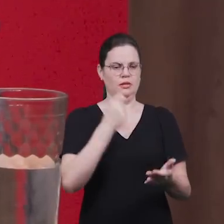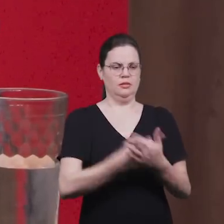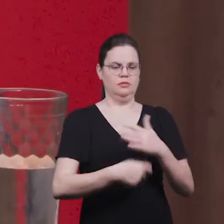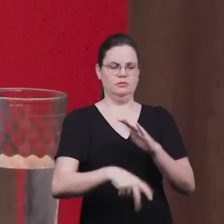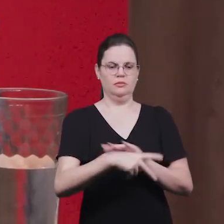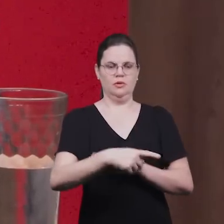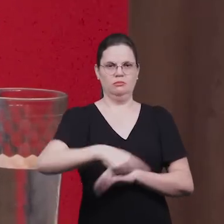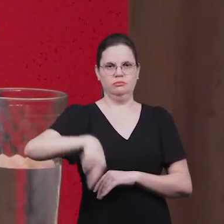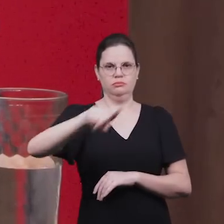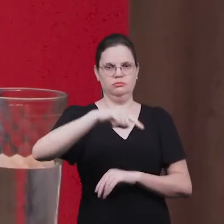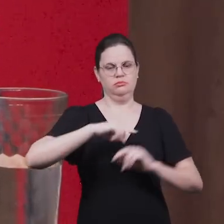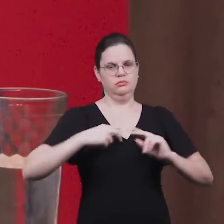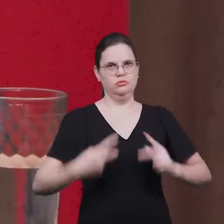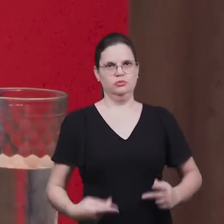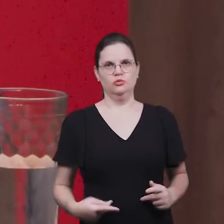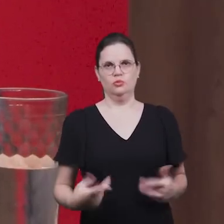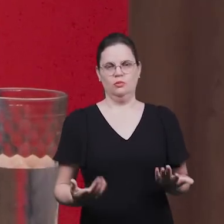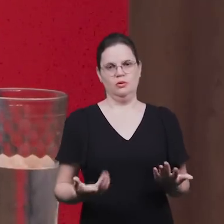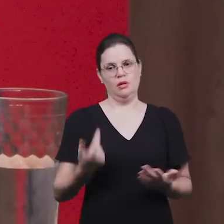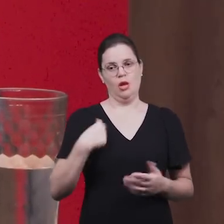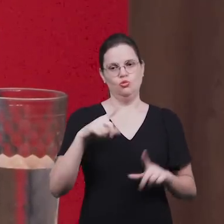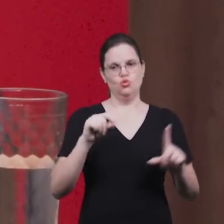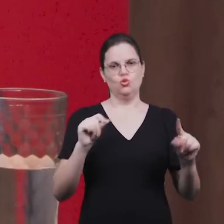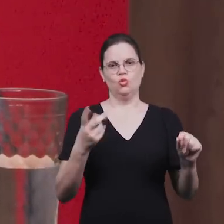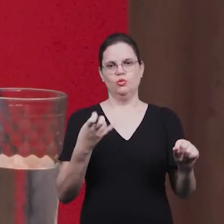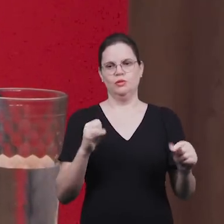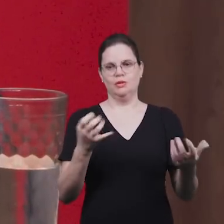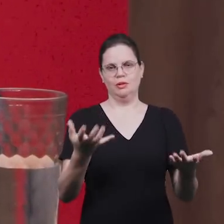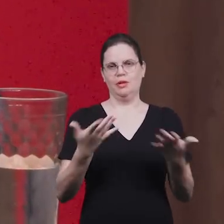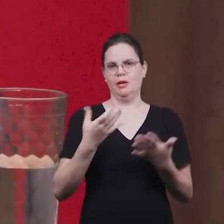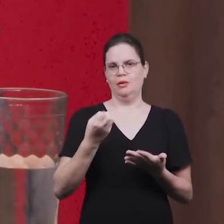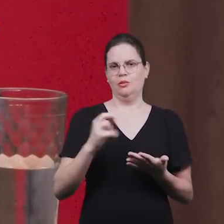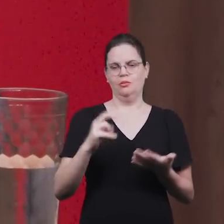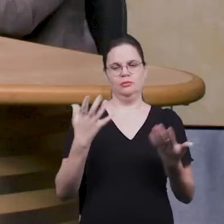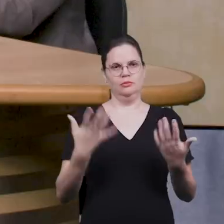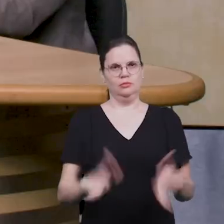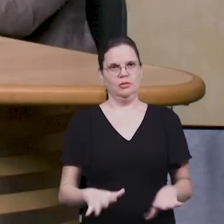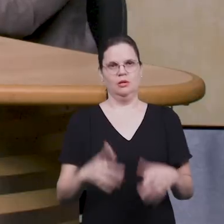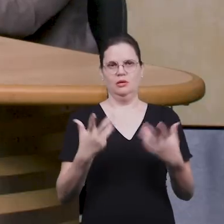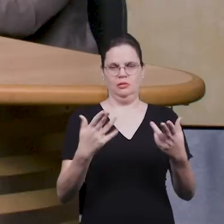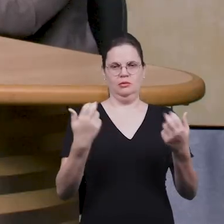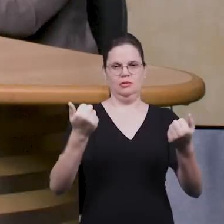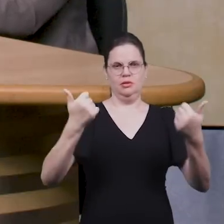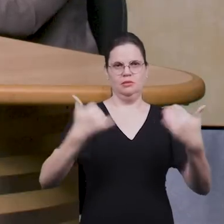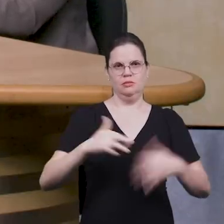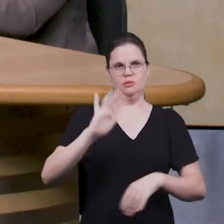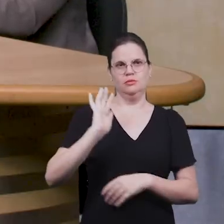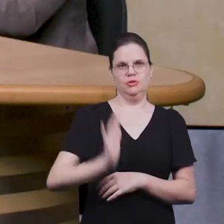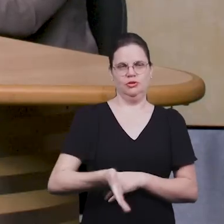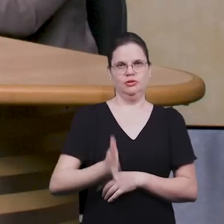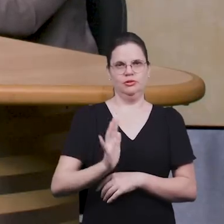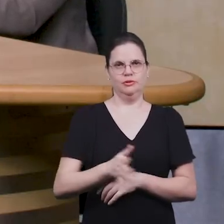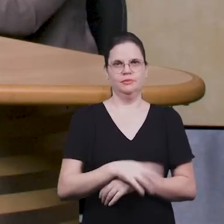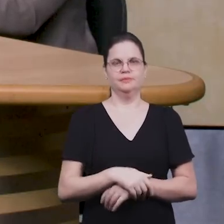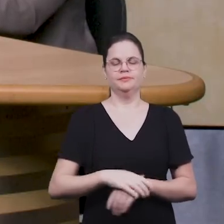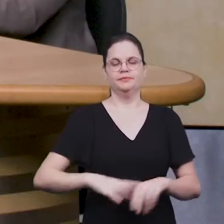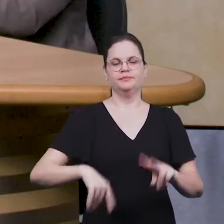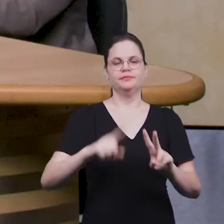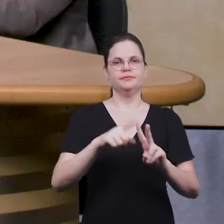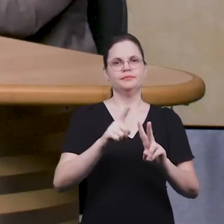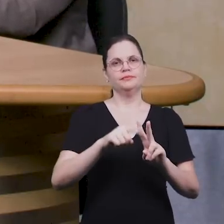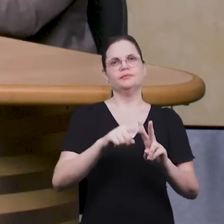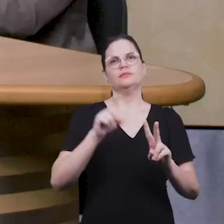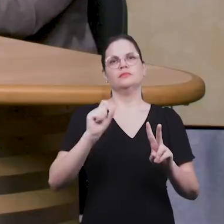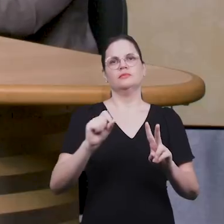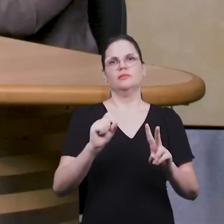homem, né? Okay. Ele opta por aquilo, né? O desejo dele, do novo nascimento, como você falou. E o batismo